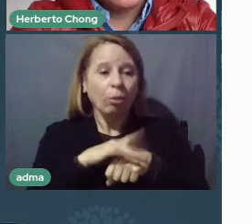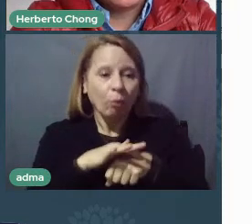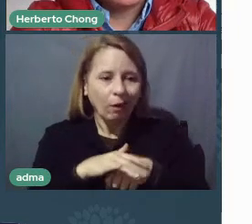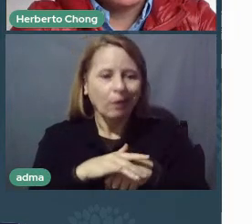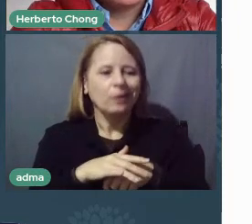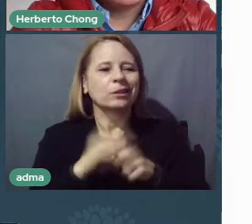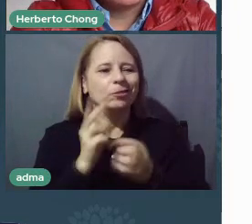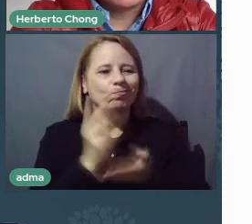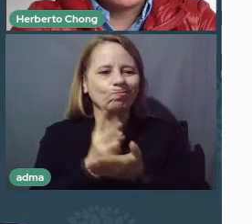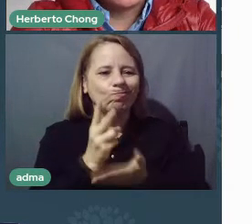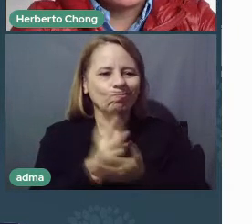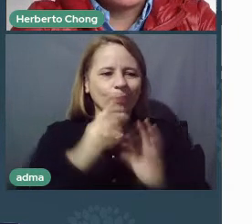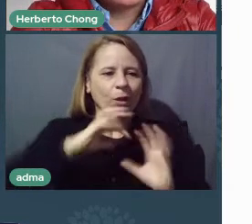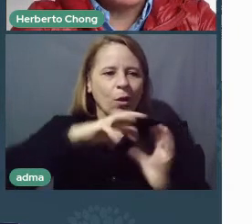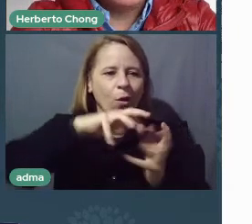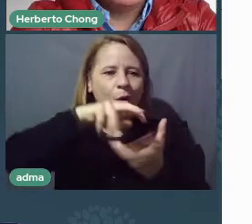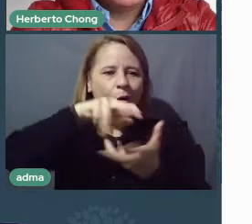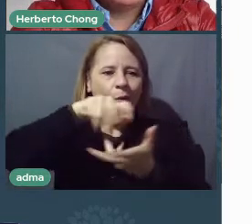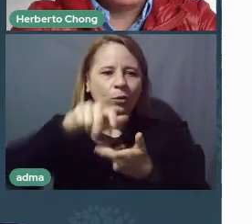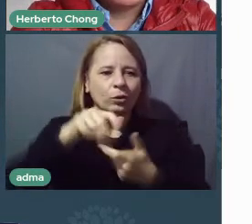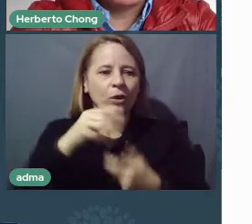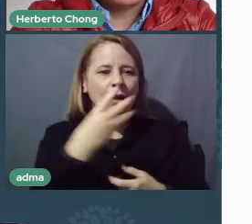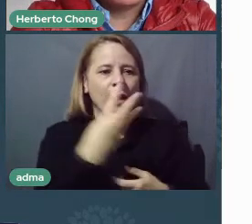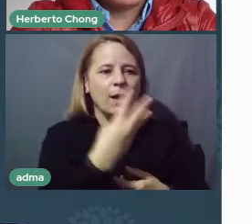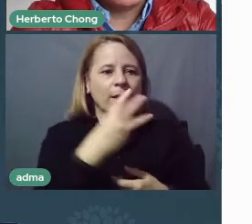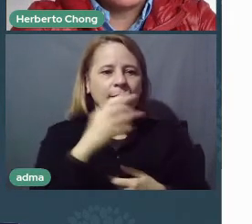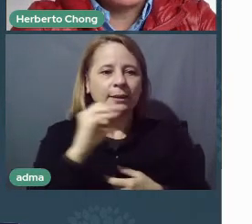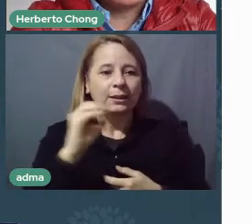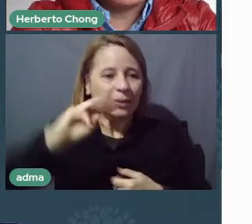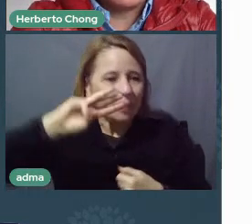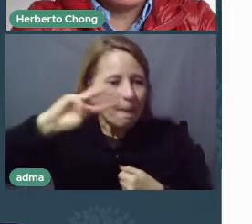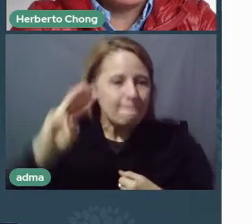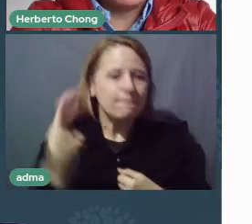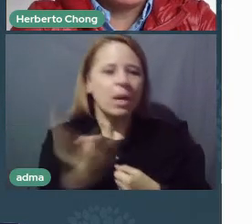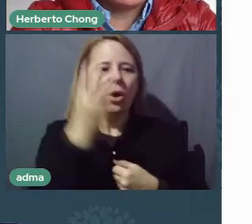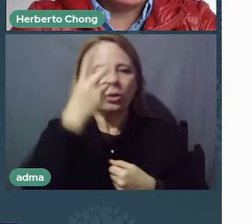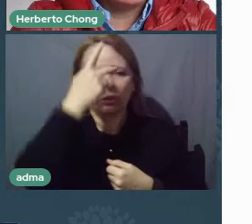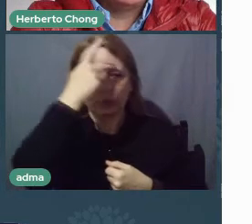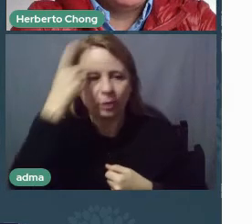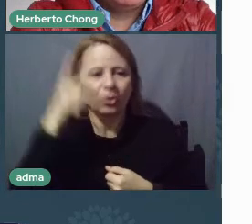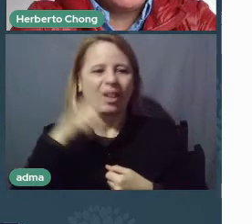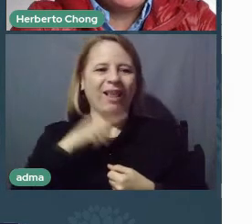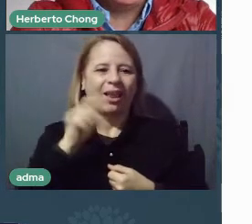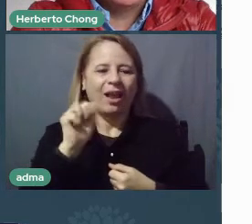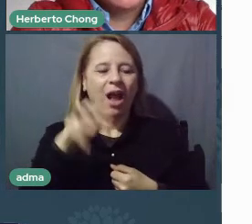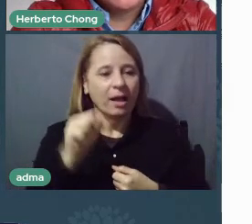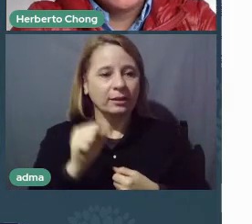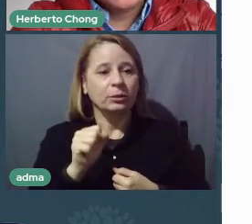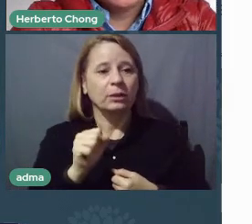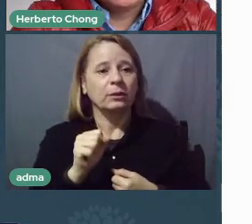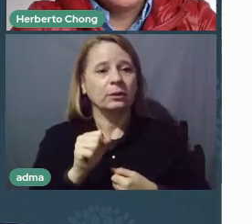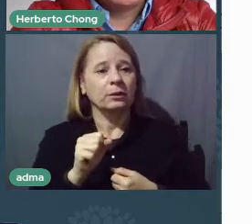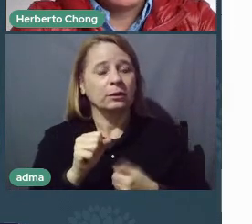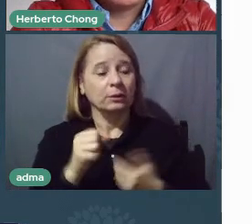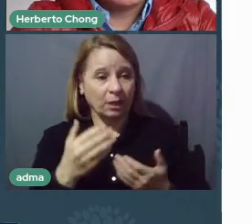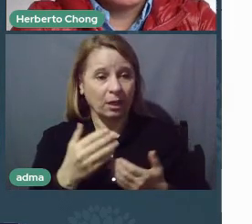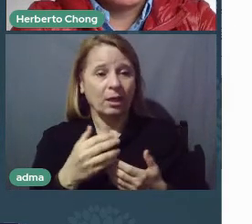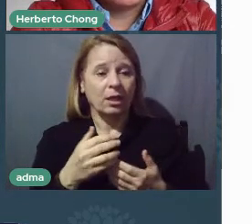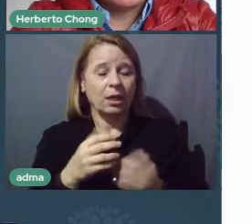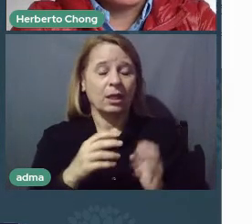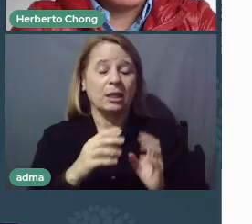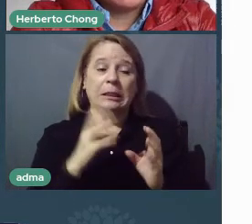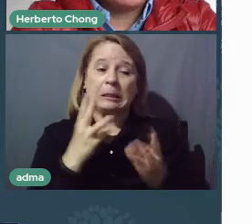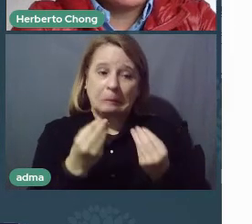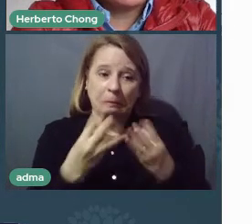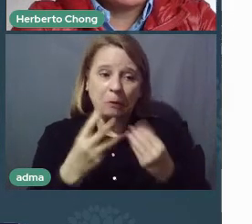no planeta todo, com cerca de 300 milhões de pessoas afetadas. Vocês pensam, é 1,5 Brasil de